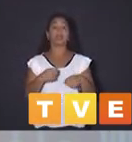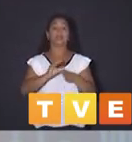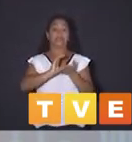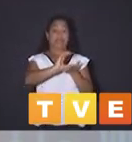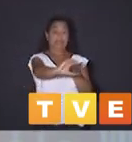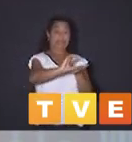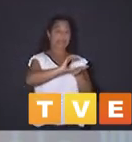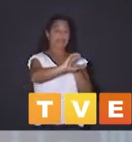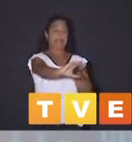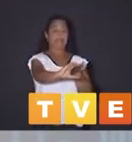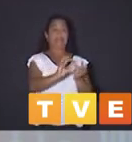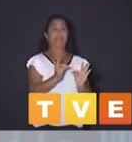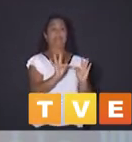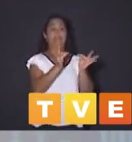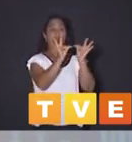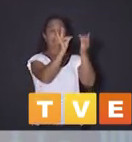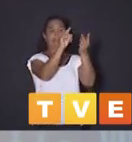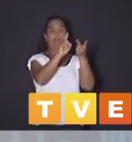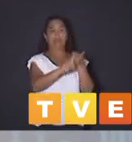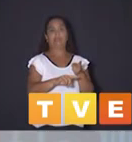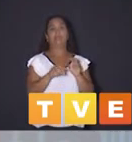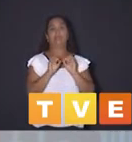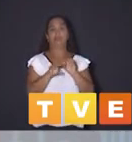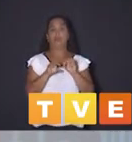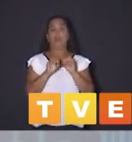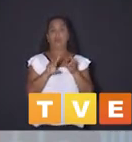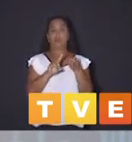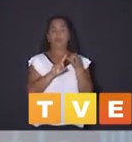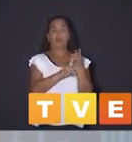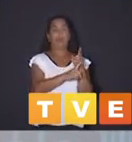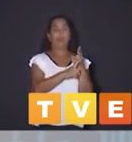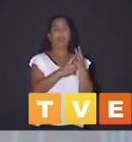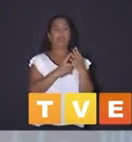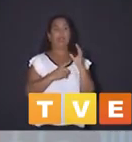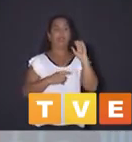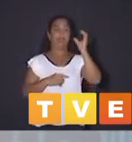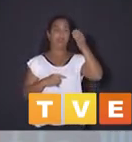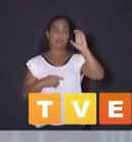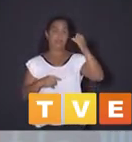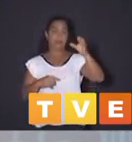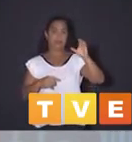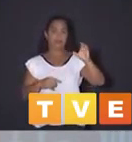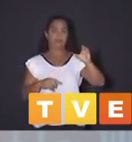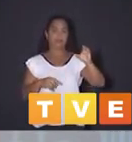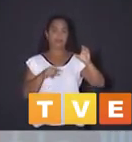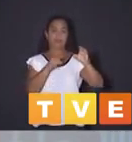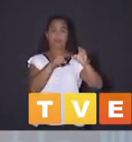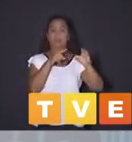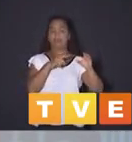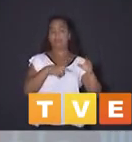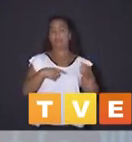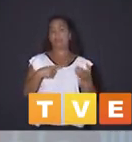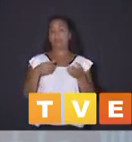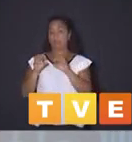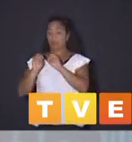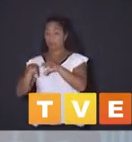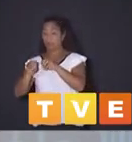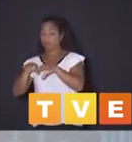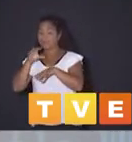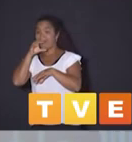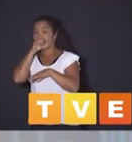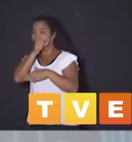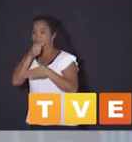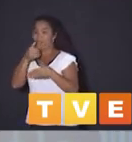e educação a educação é a coisa mais de curto prazo assim essa tecnologia é mais difícil de vender um pouco como a